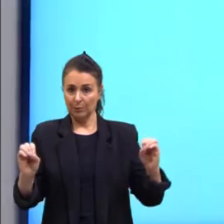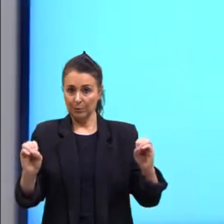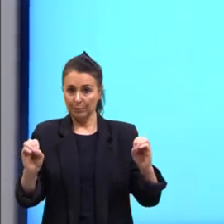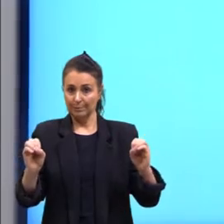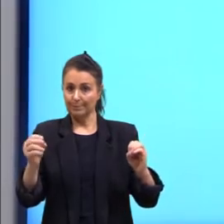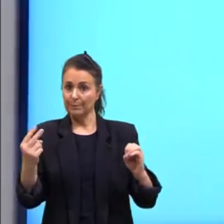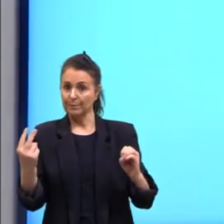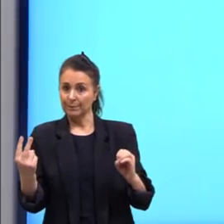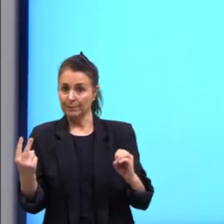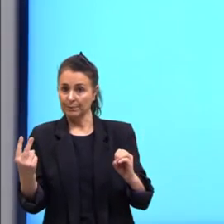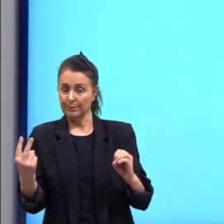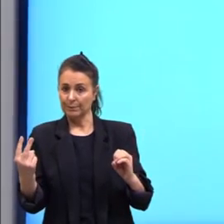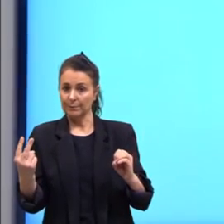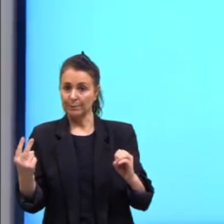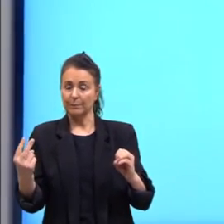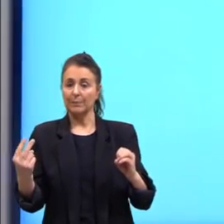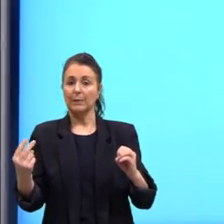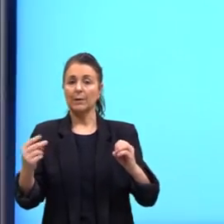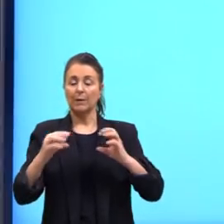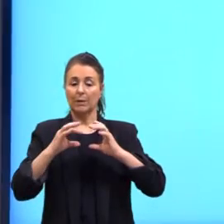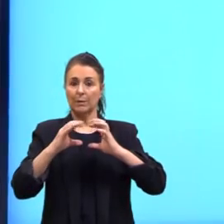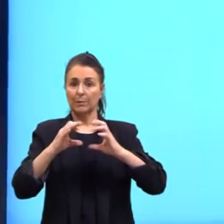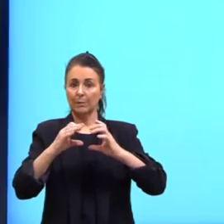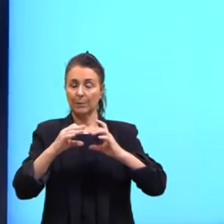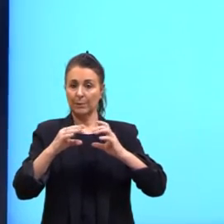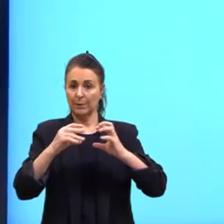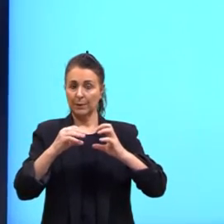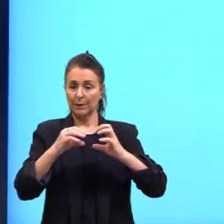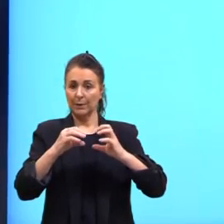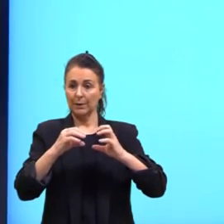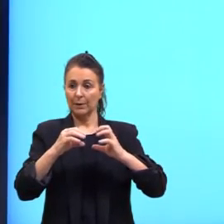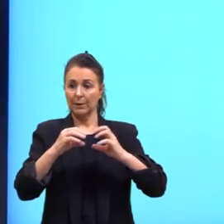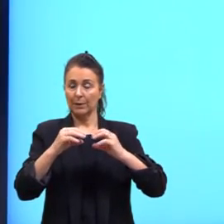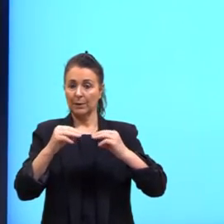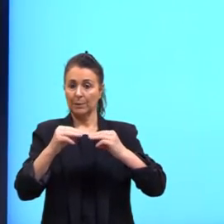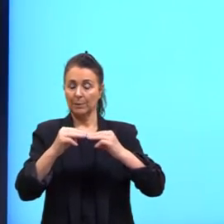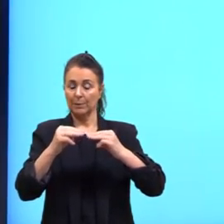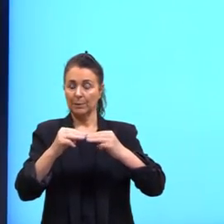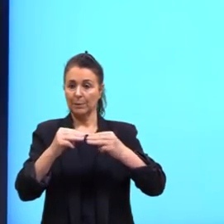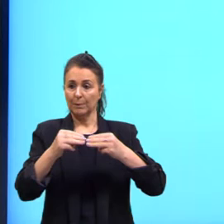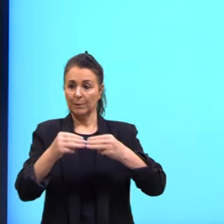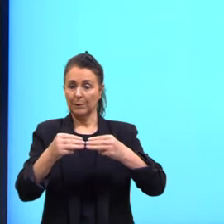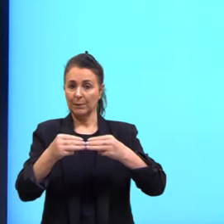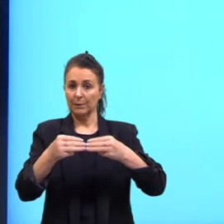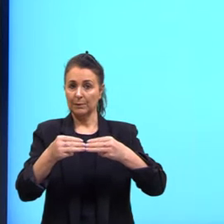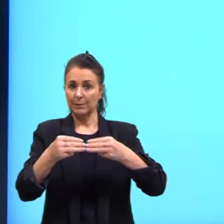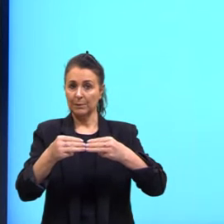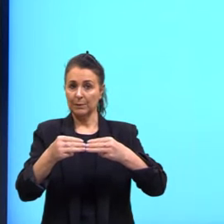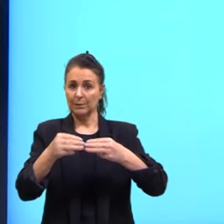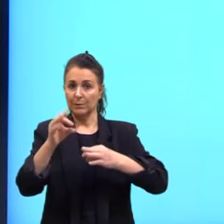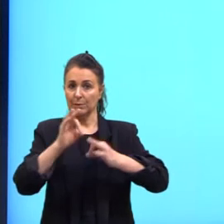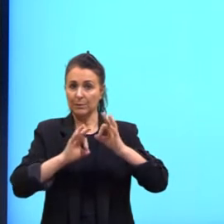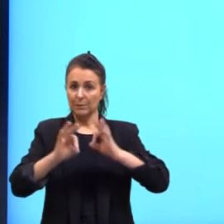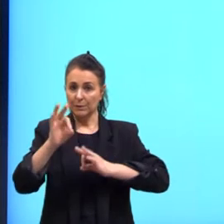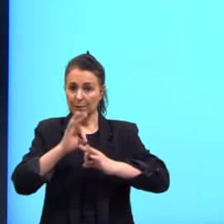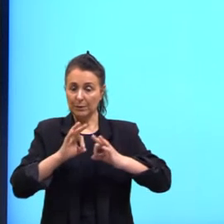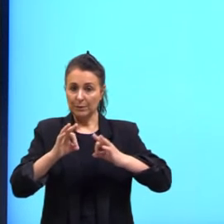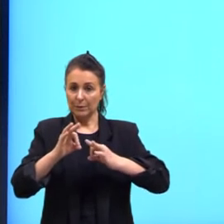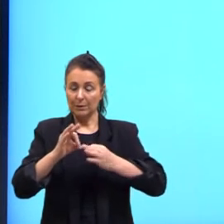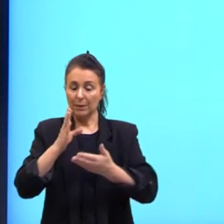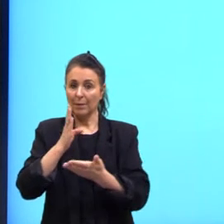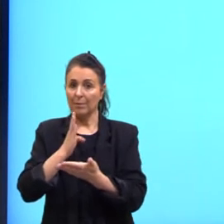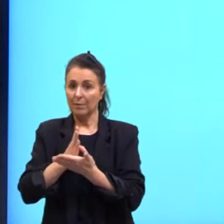estar aonde metáfase metade vão se organizando na